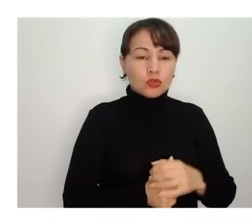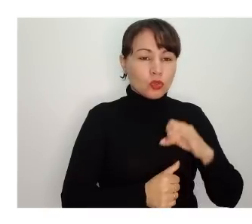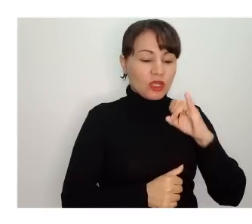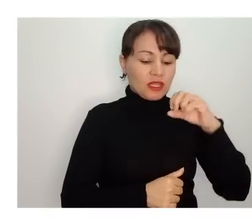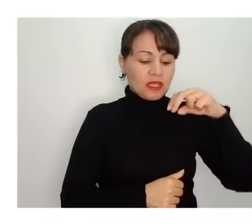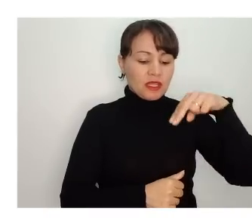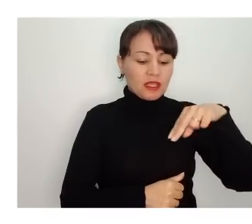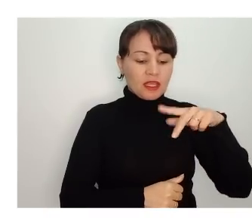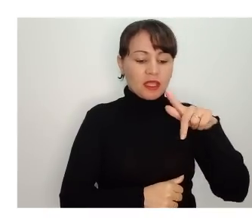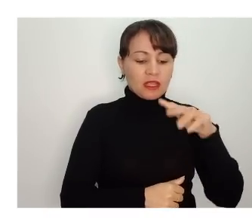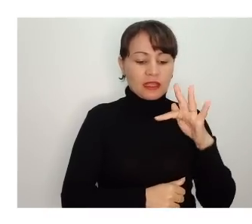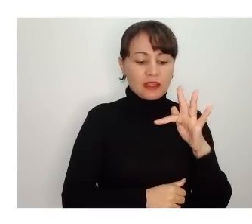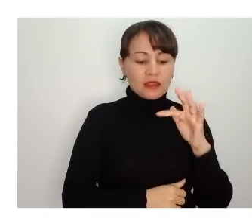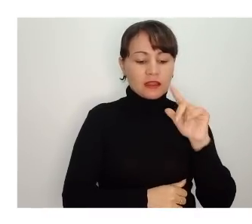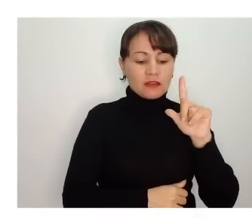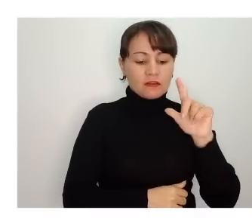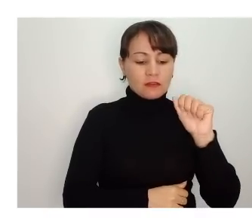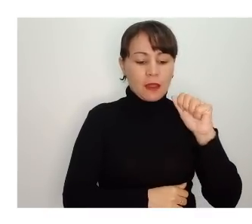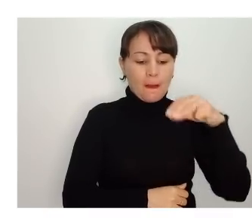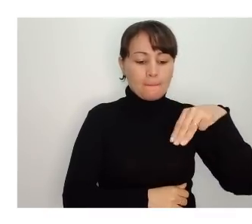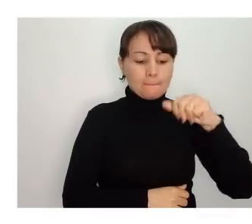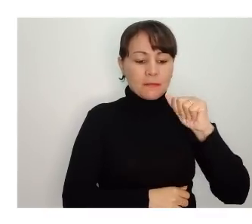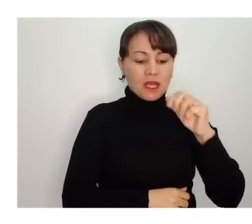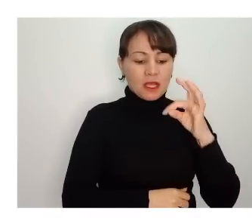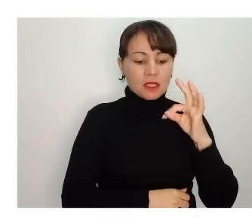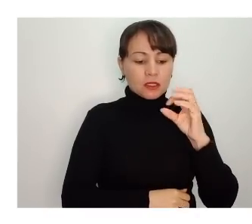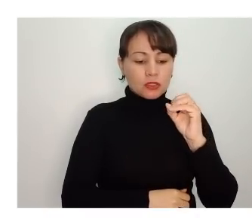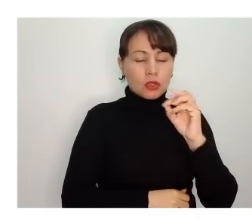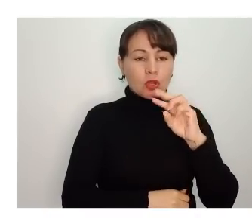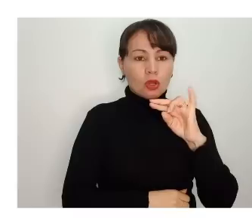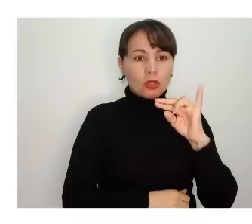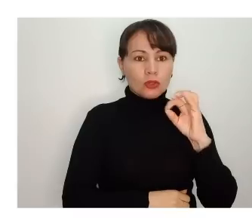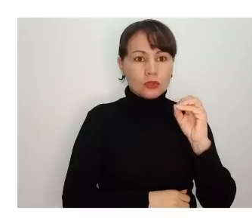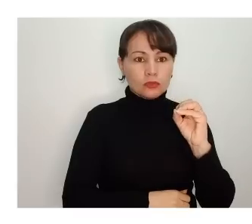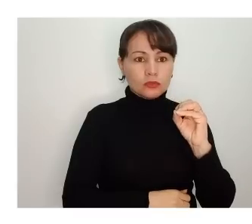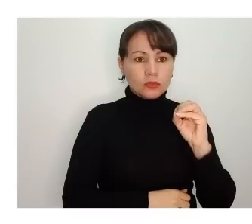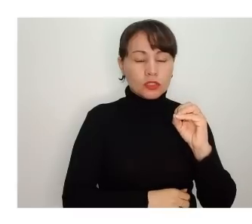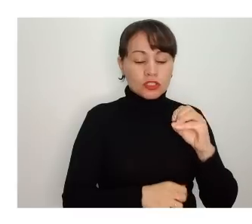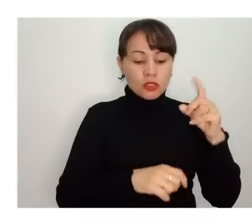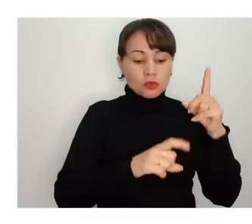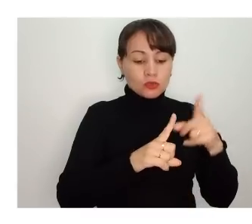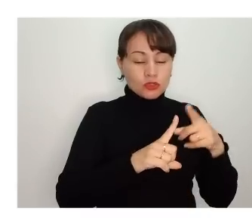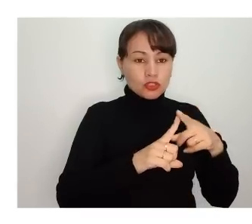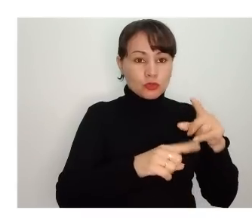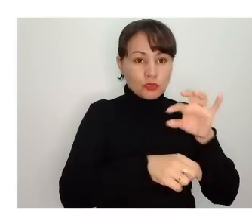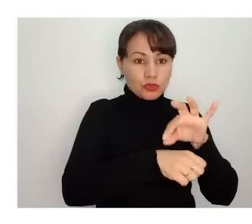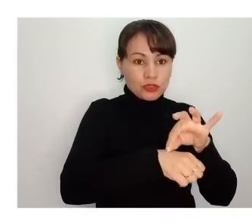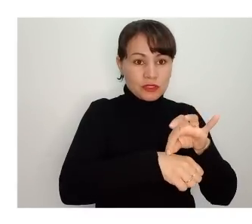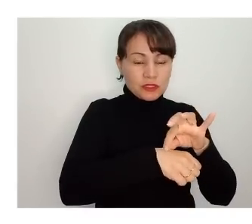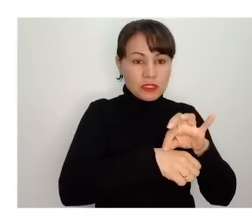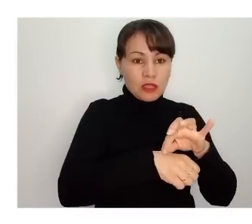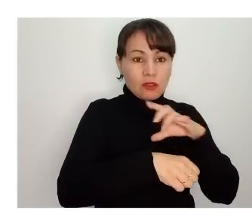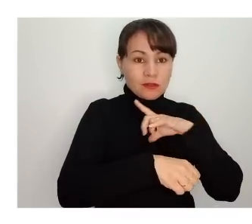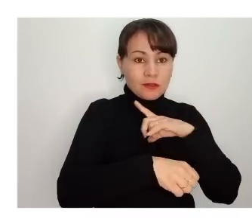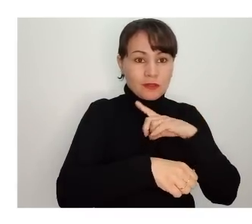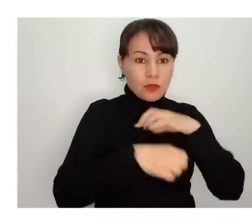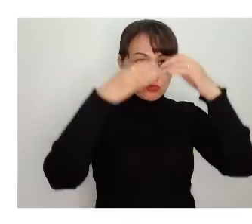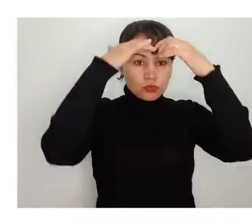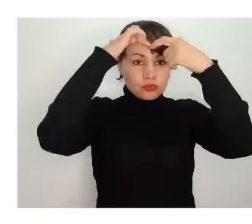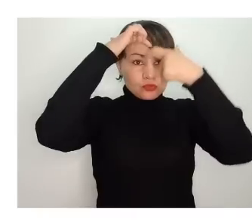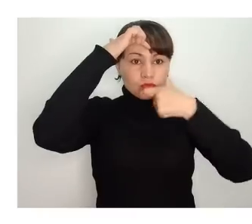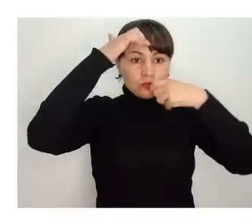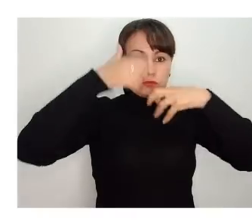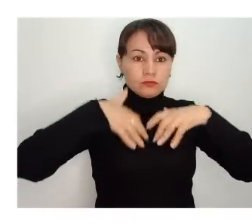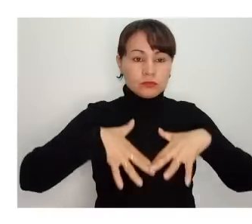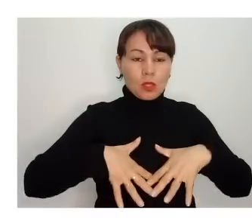inflamatória, o processo inflamatório que acontece entre as células gliais, que são outros tipos de células que nós temos no sistema nervoso